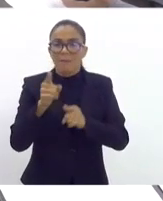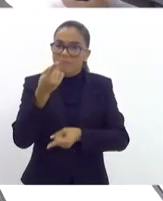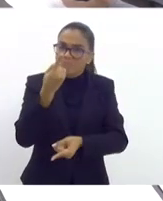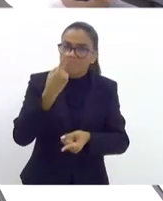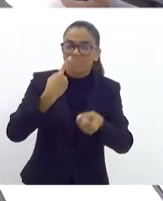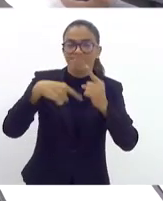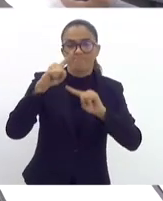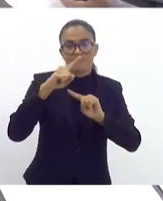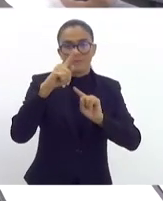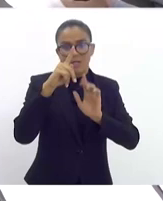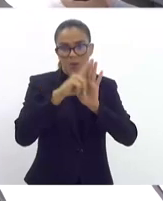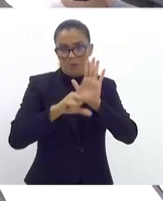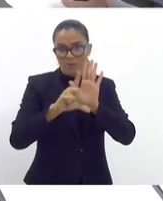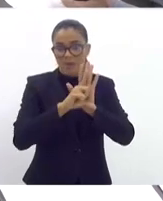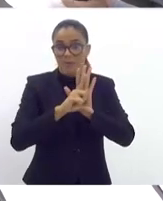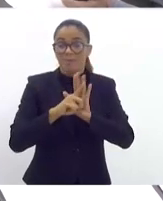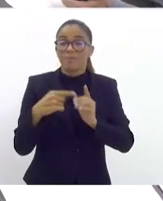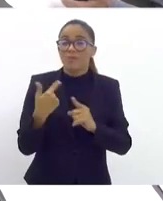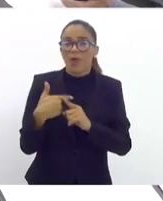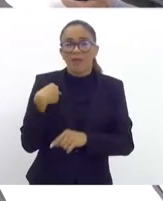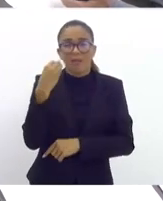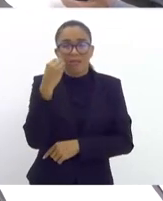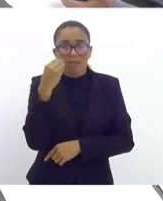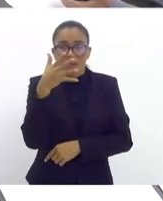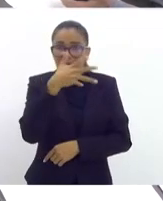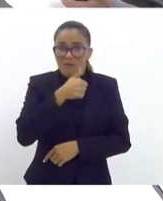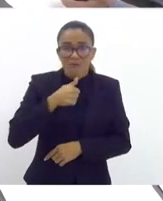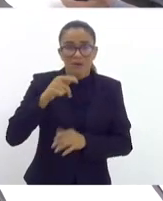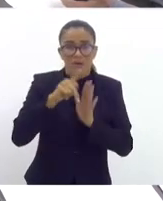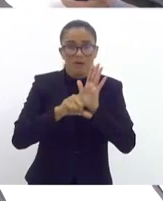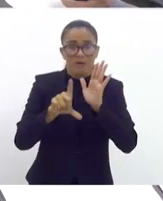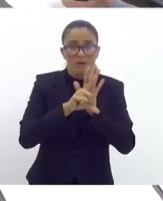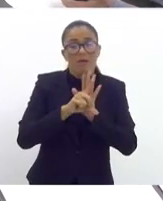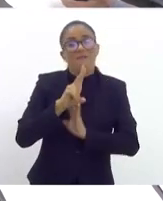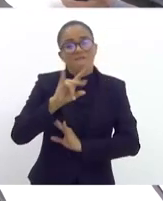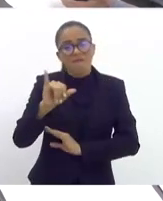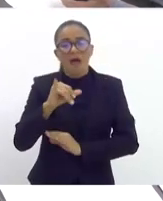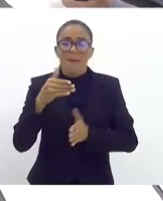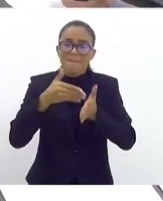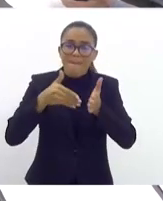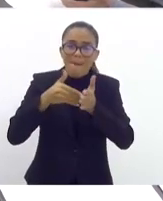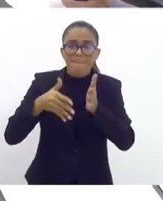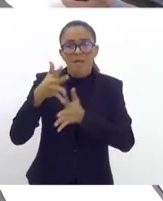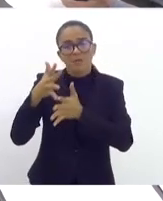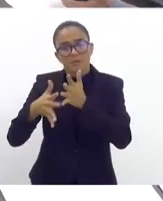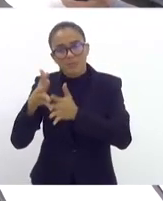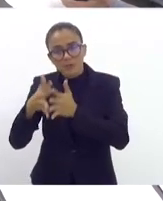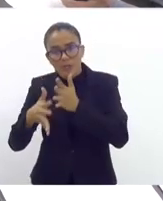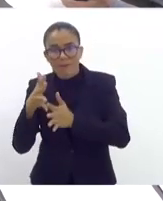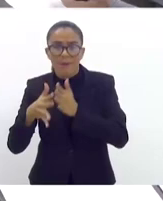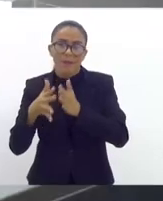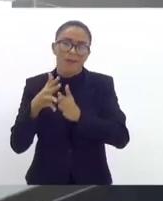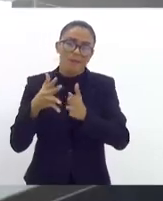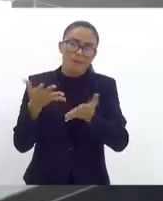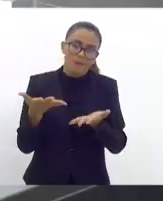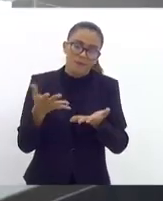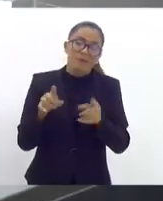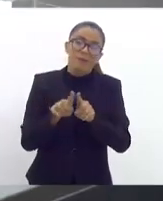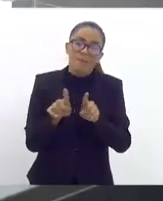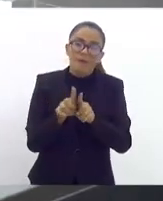Porque mesmo que na tentativa de salvar ele vai acabar esbarrando no Aprendiz de estabilidade vai ter que fazer uma tarefa